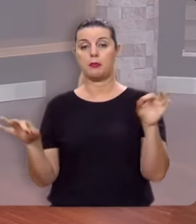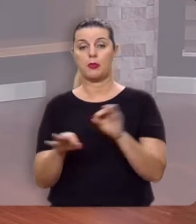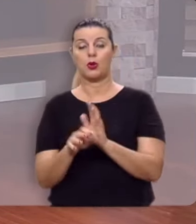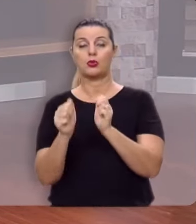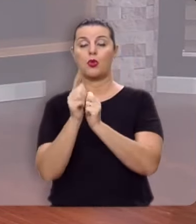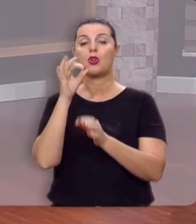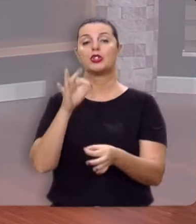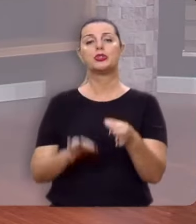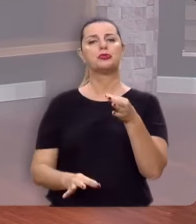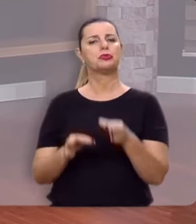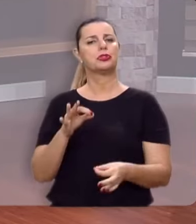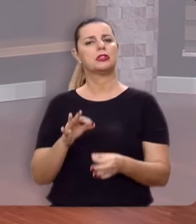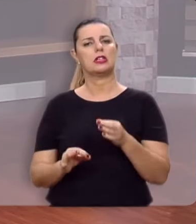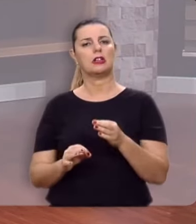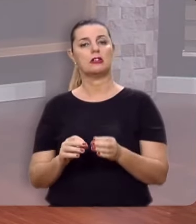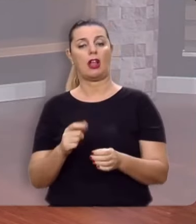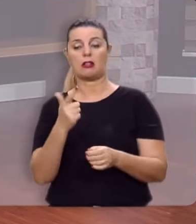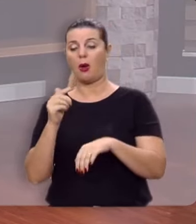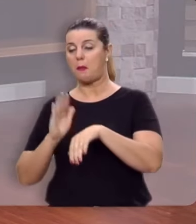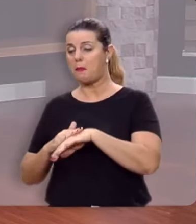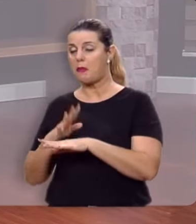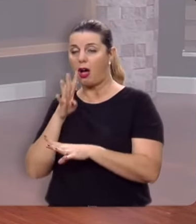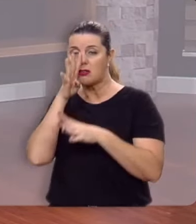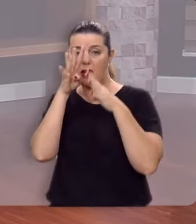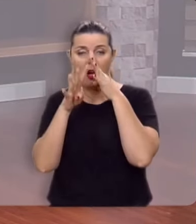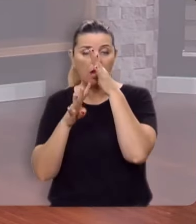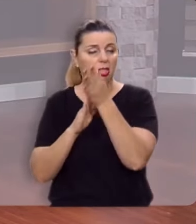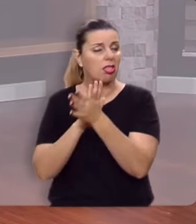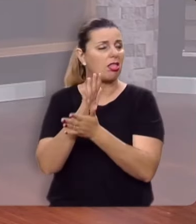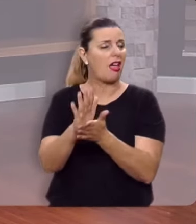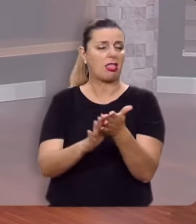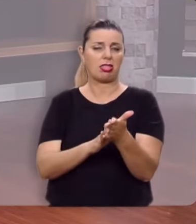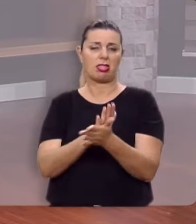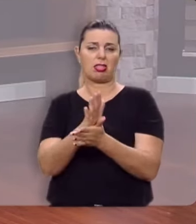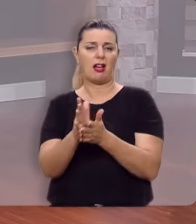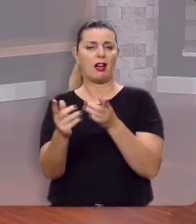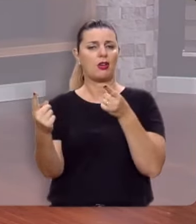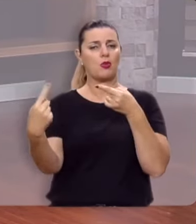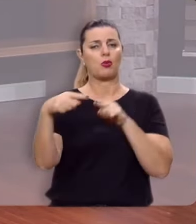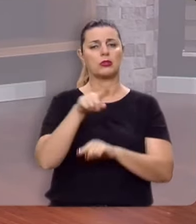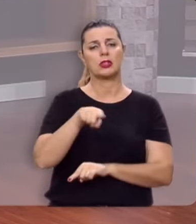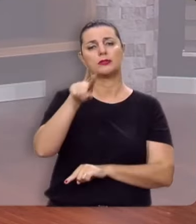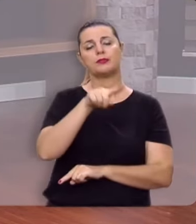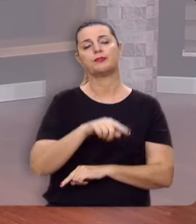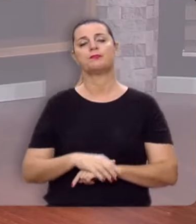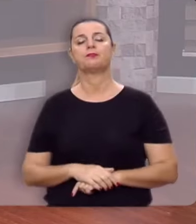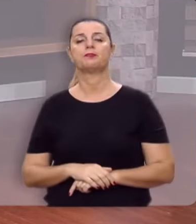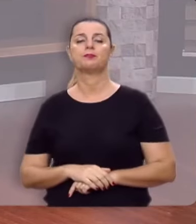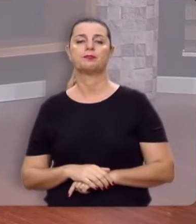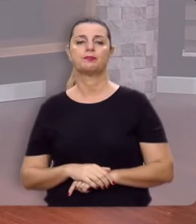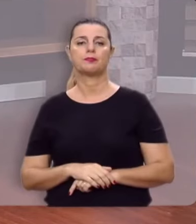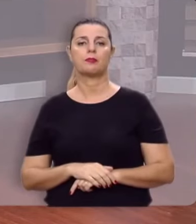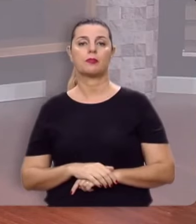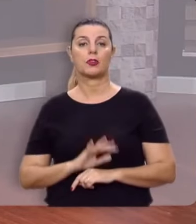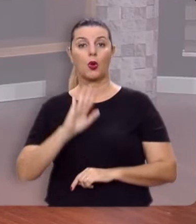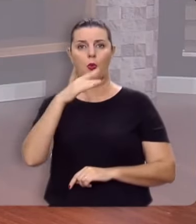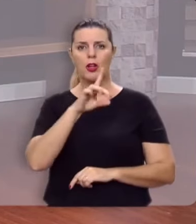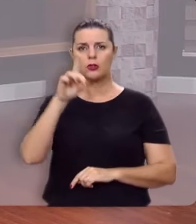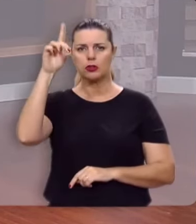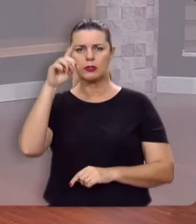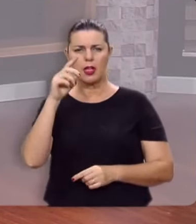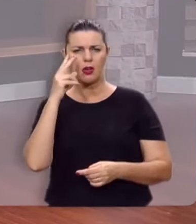justiça. Não há mais nenhuma condenação sobre a sua vida. Quando